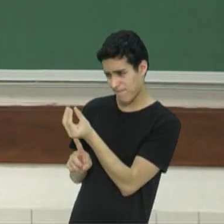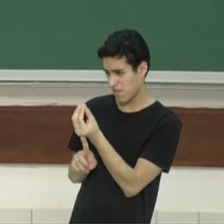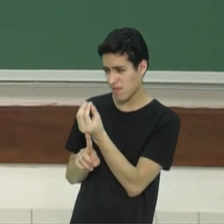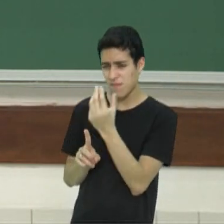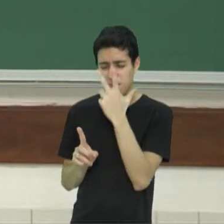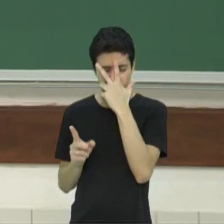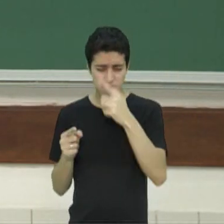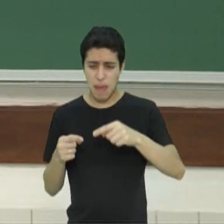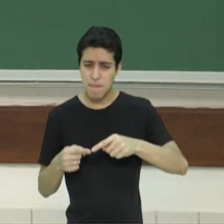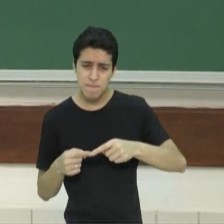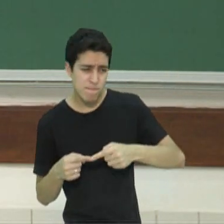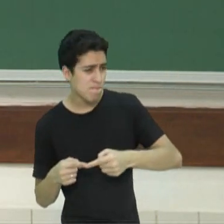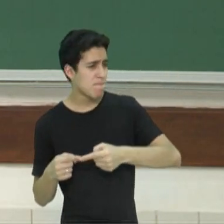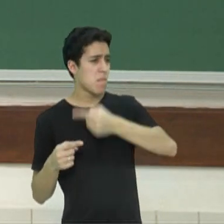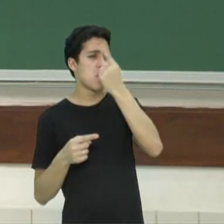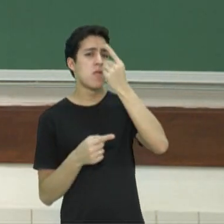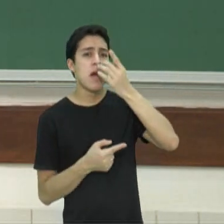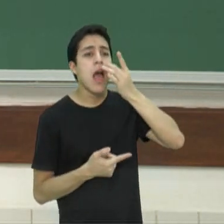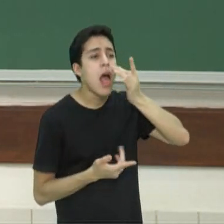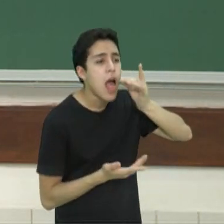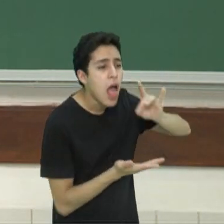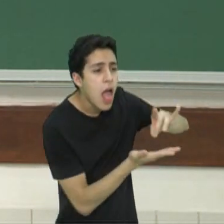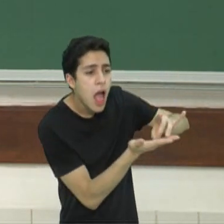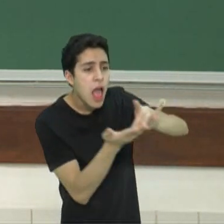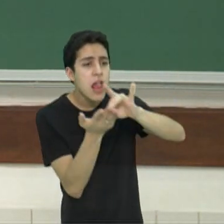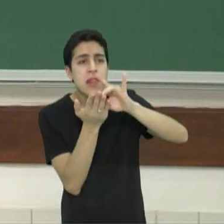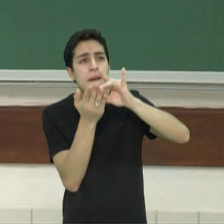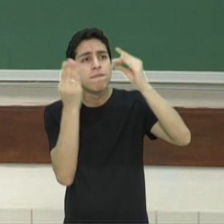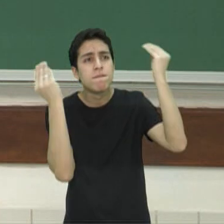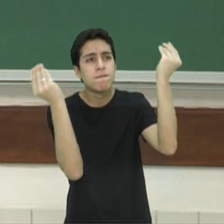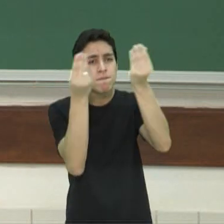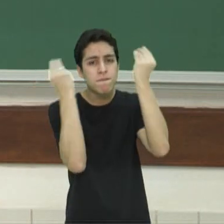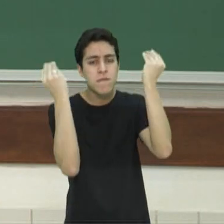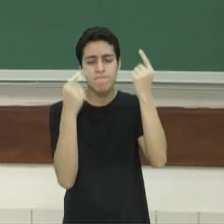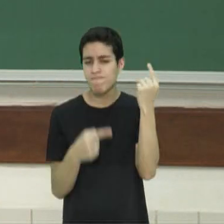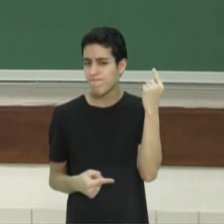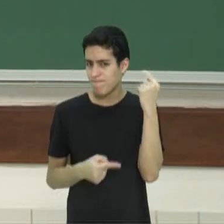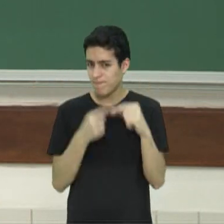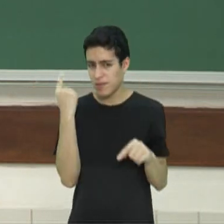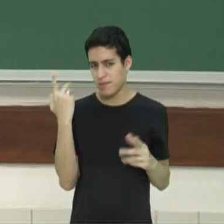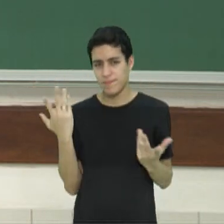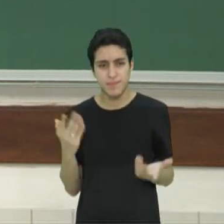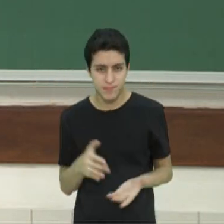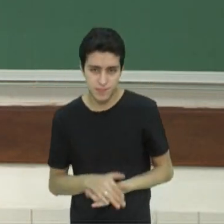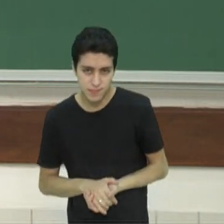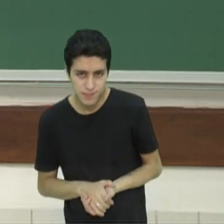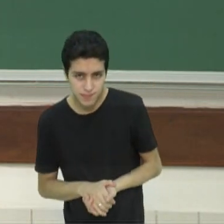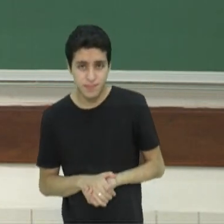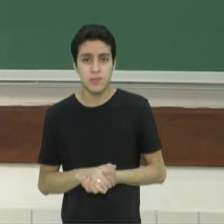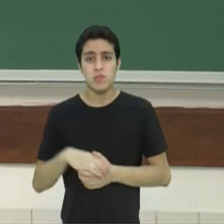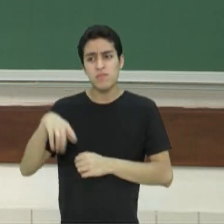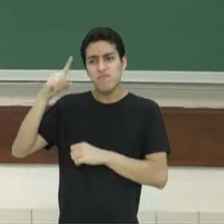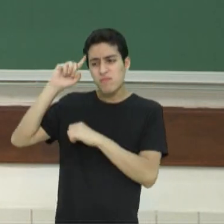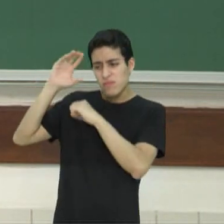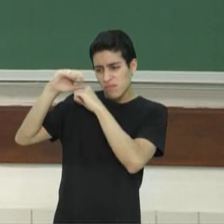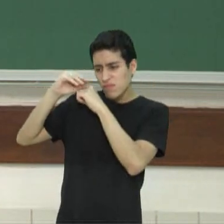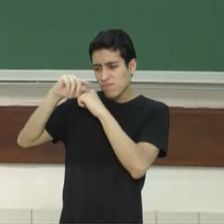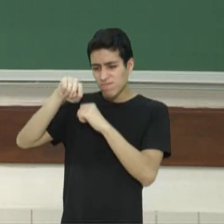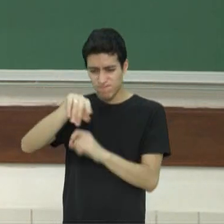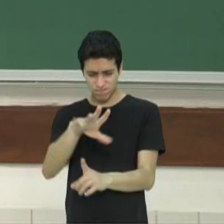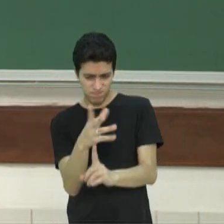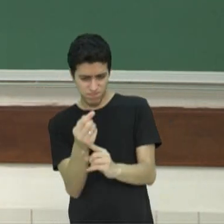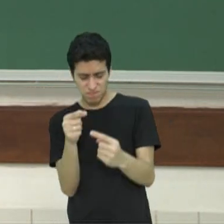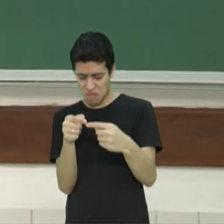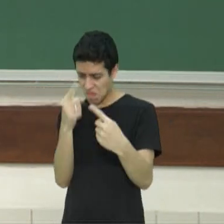afastada da realidade essencial, do original, do conhecimento verdadeiro. E